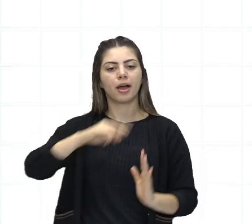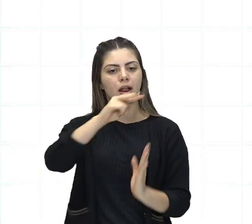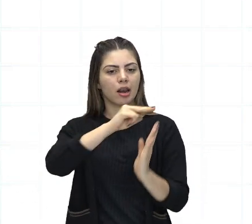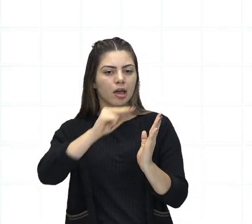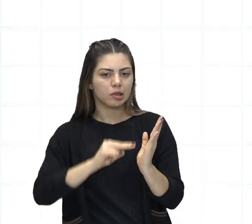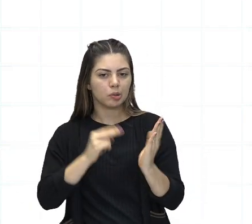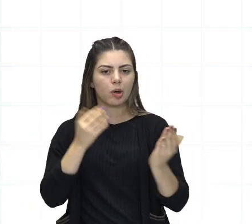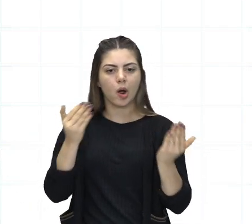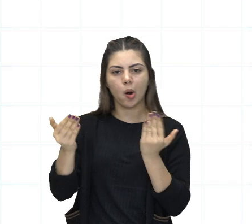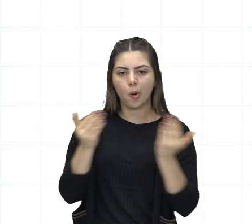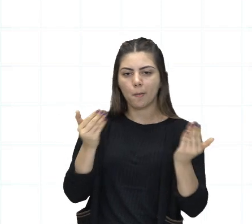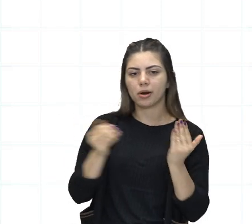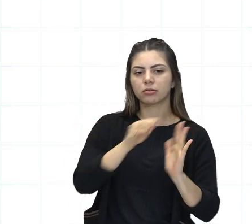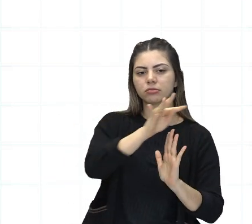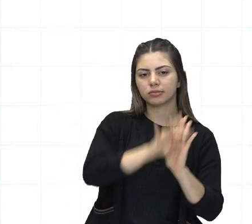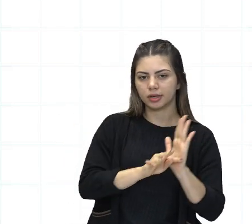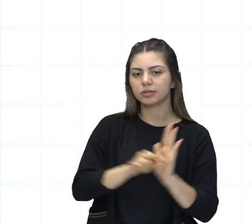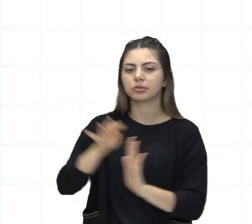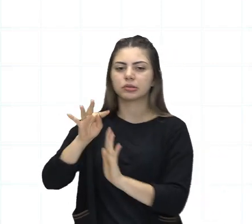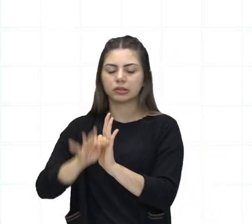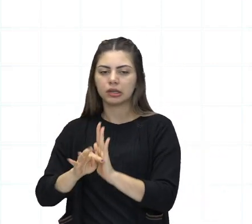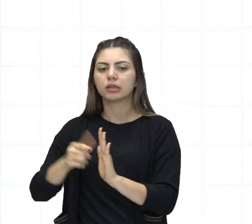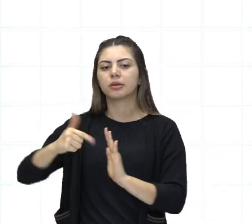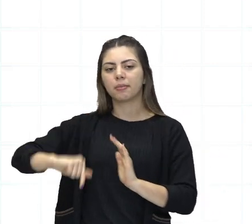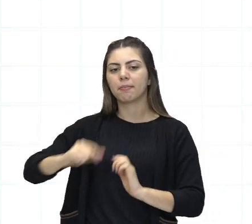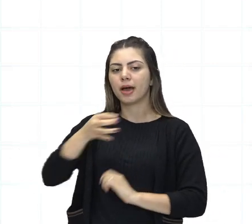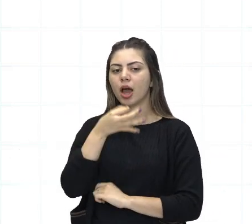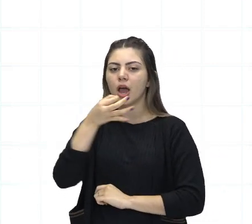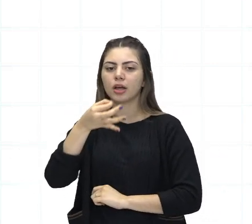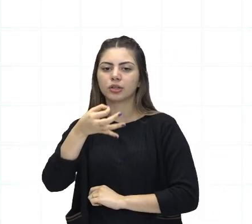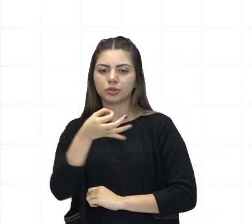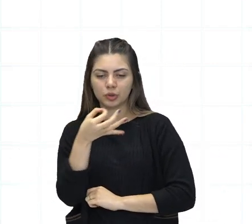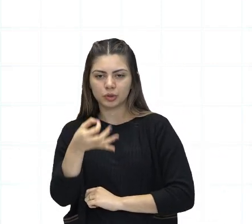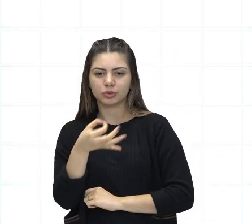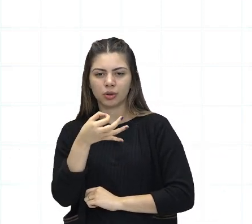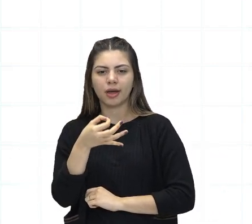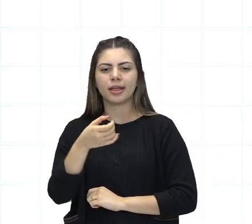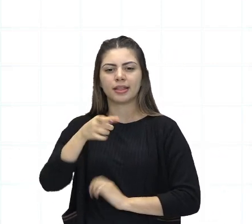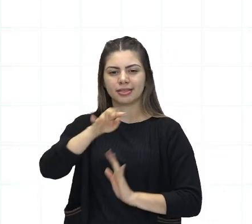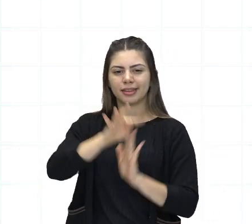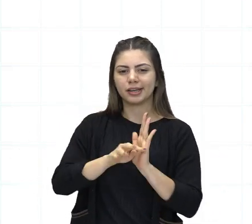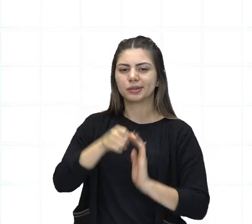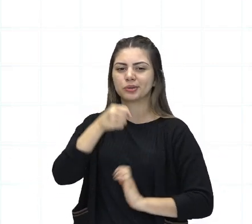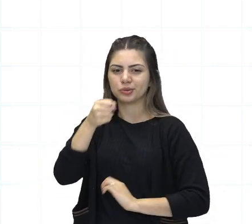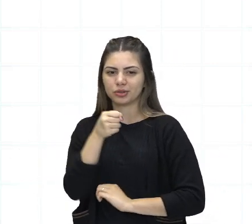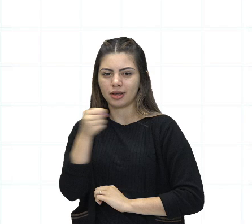leitura, comparação e interpretação de textos jornalísticos e